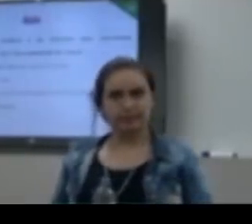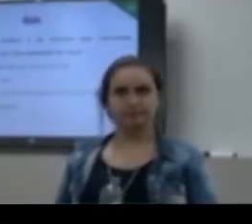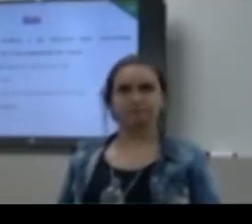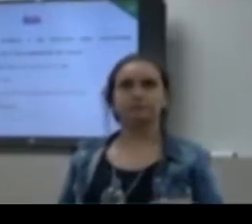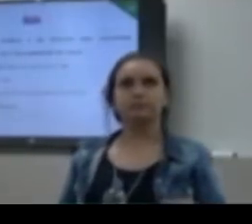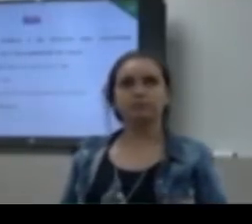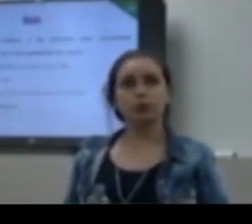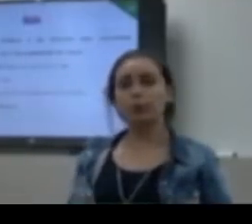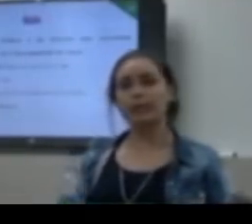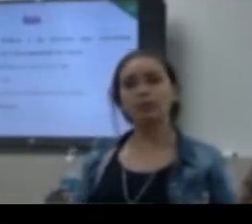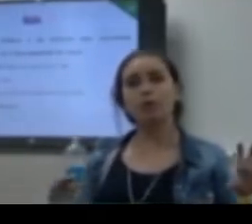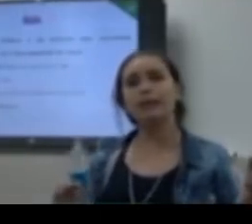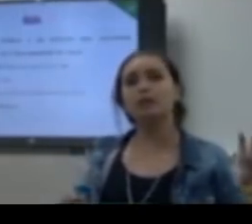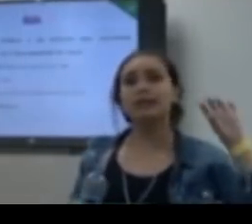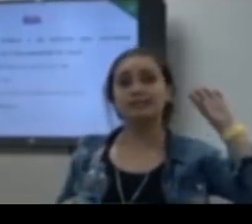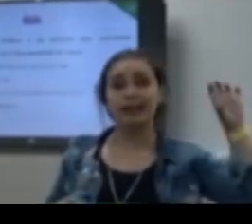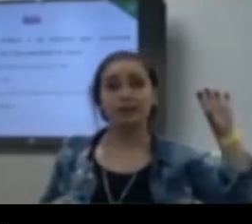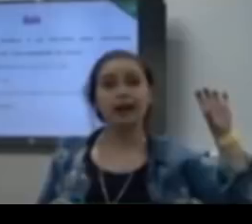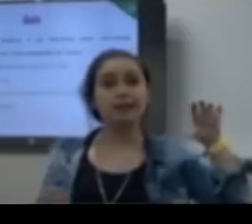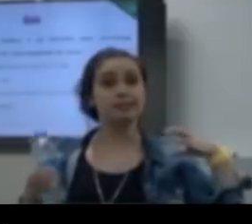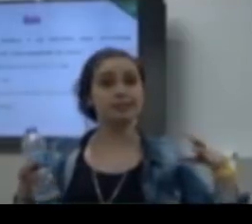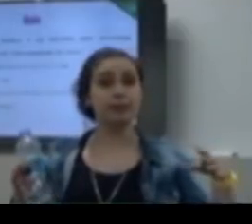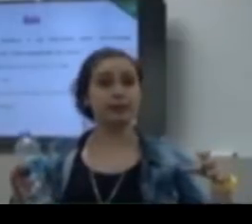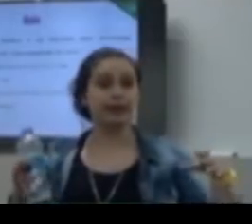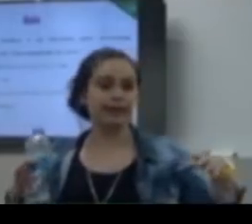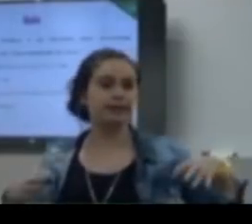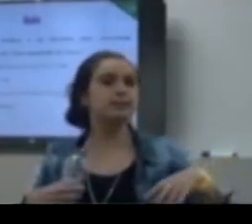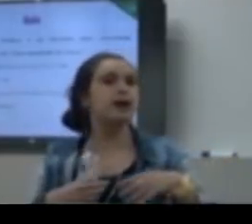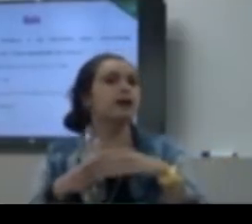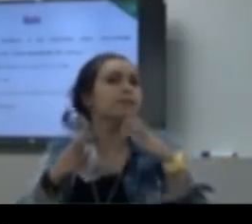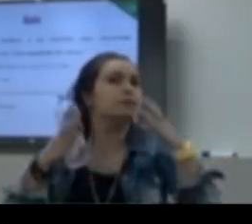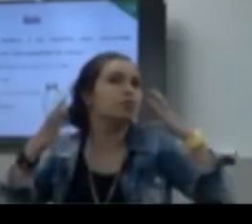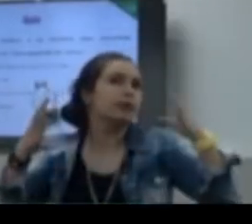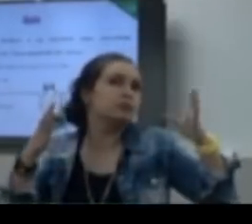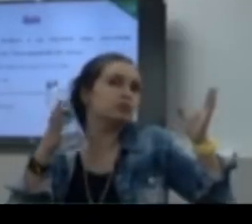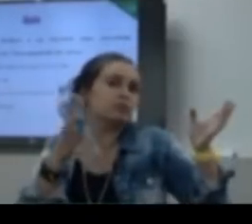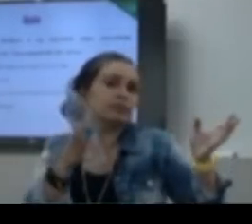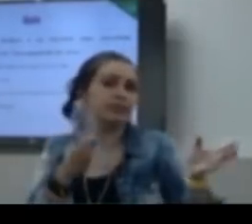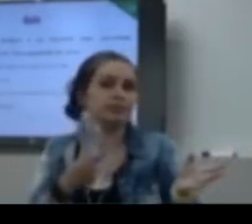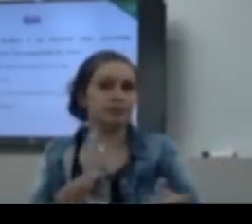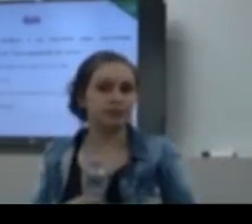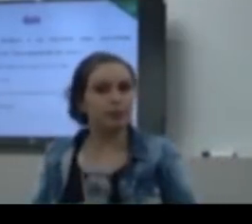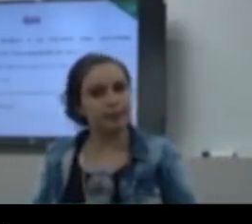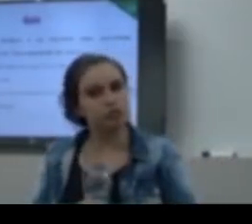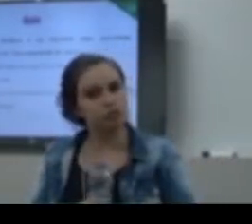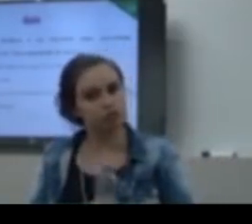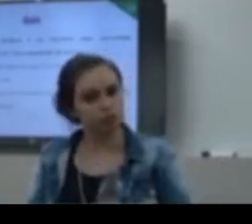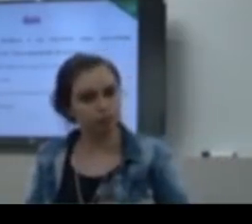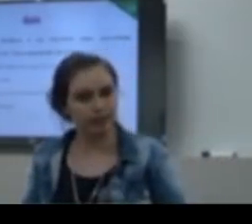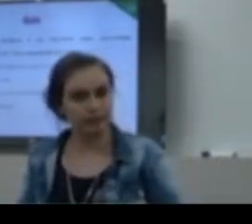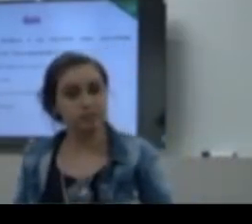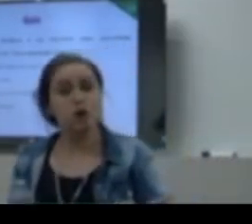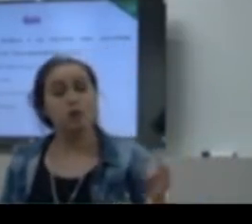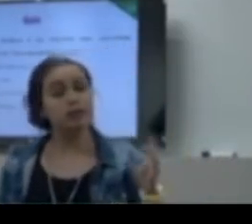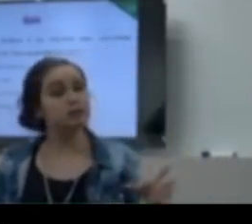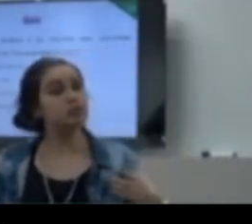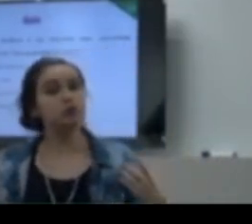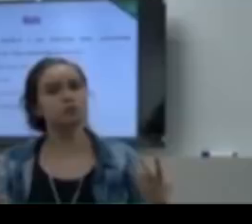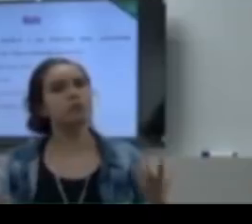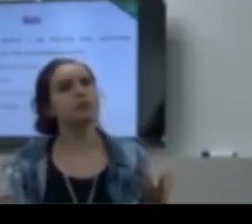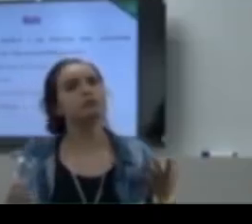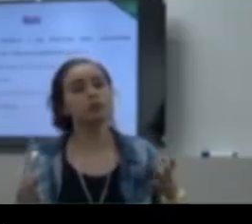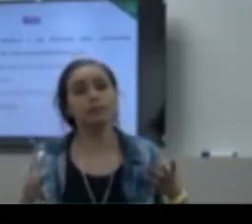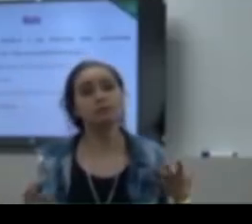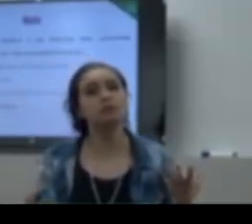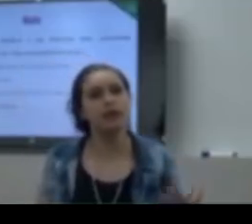Gente, lá então, o que domínio das araucárias e das pradarias, ambos domínios concentrados principalmente no sul do país, o que